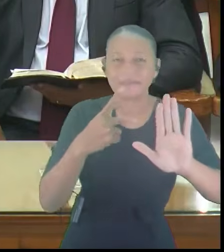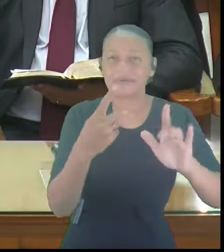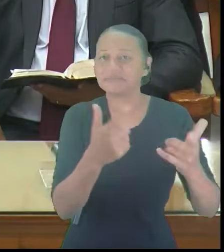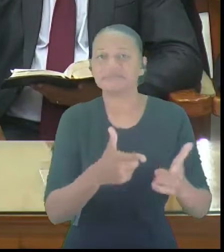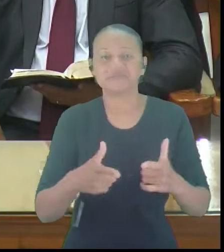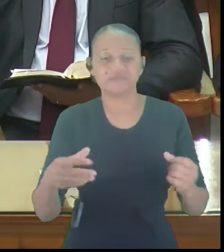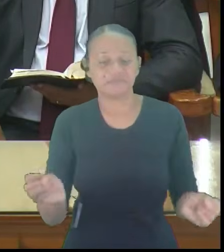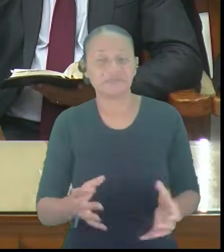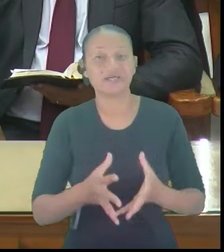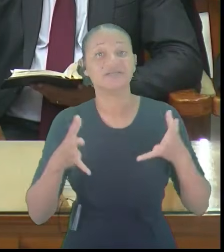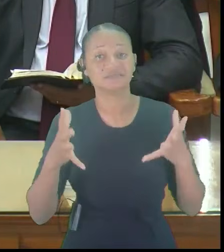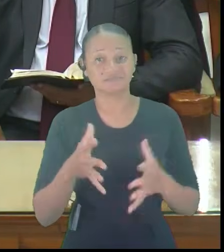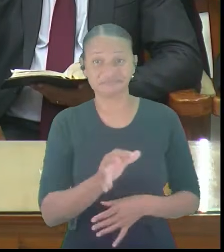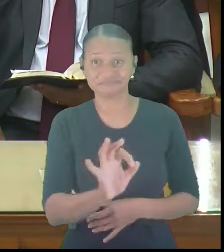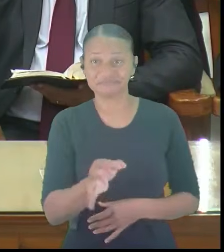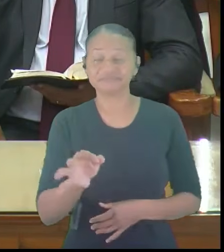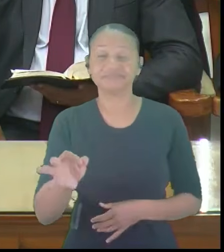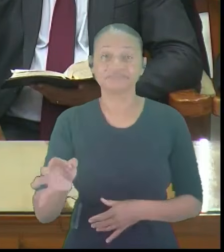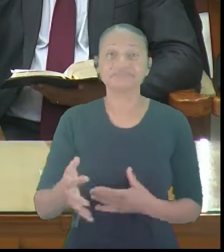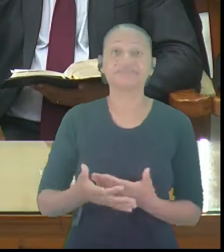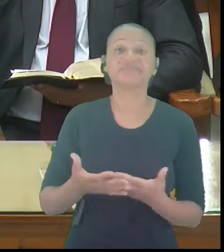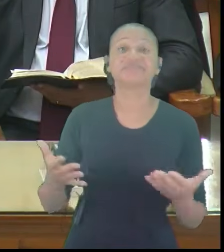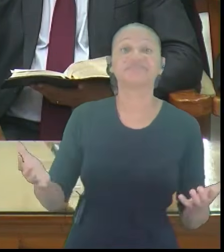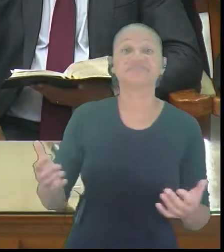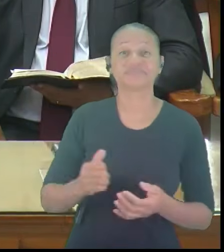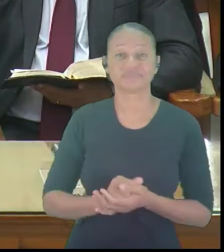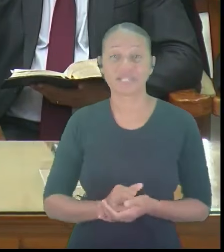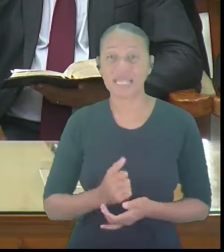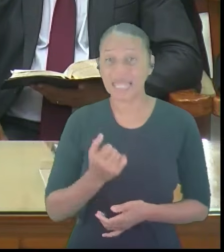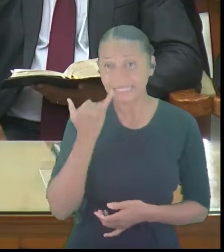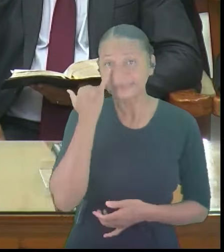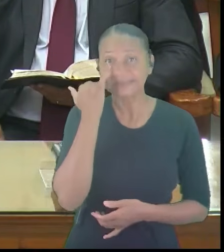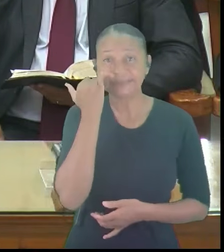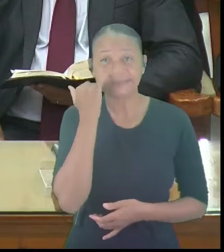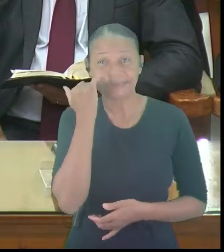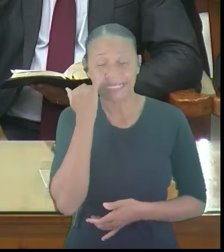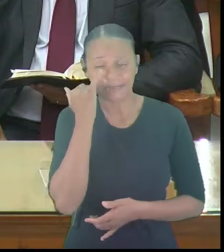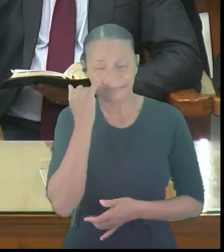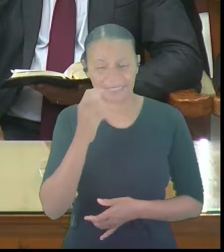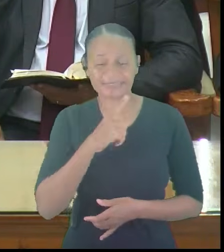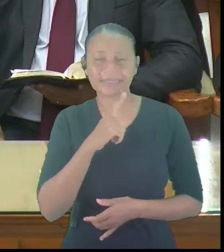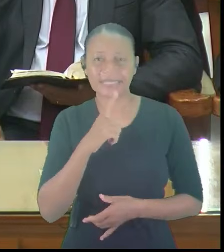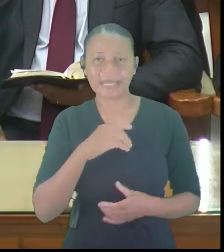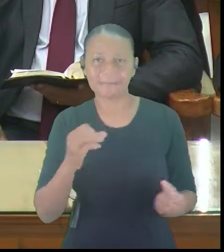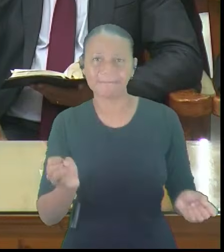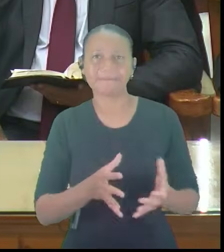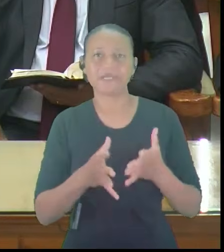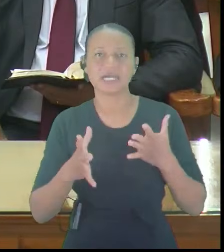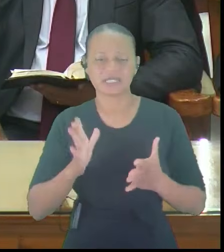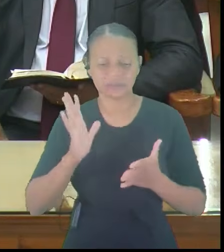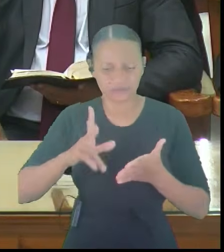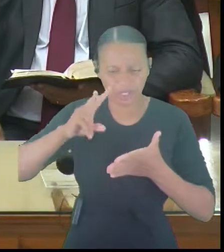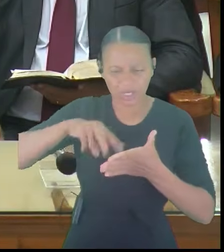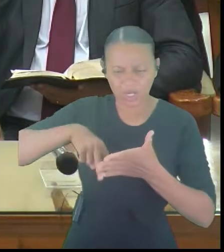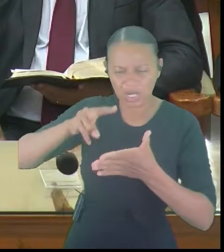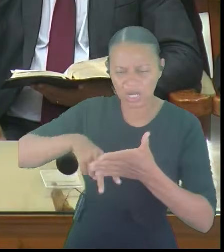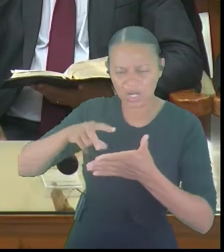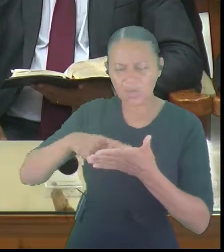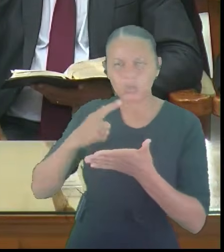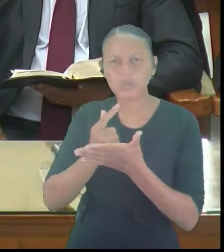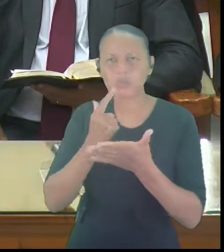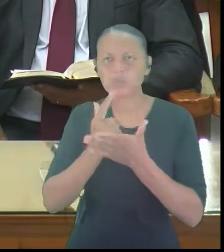milagre. É assim ou não é? Nos tempos de Jeremias, tem algum milagre do tempo de Jeremias? Quem já leu o livro de Jeremias todo aqui? Já